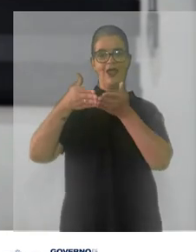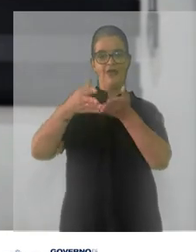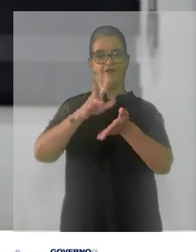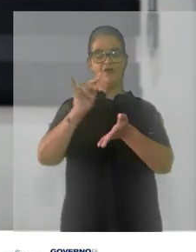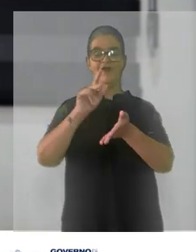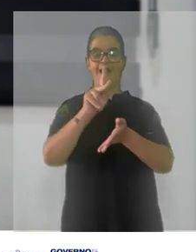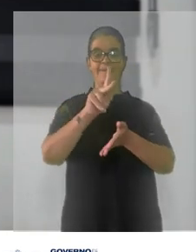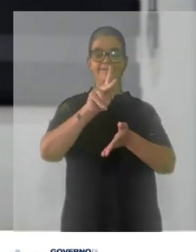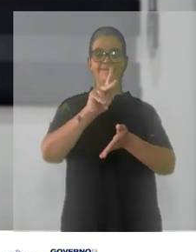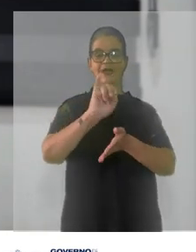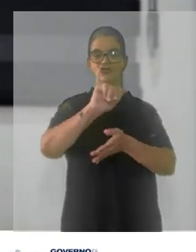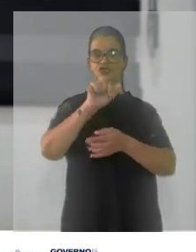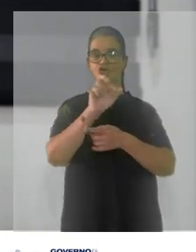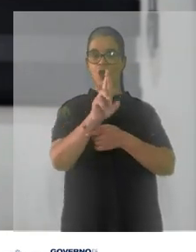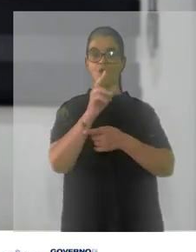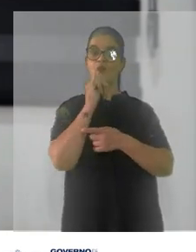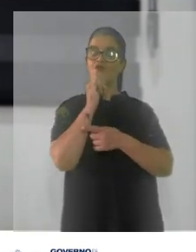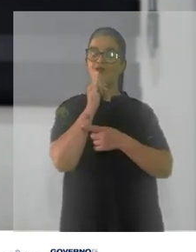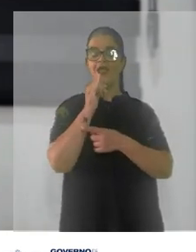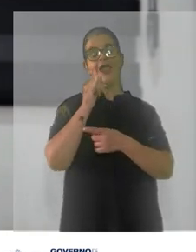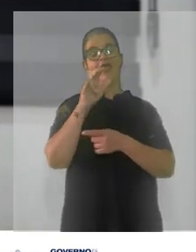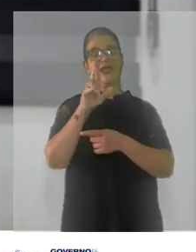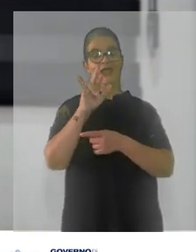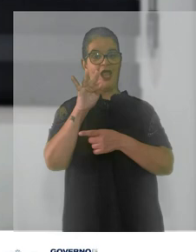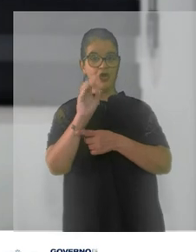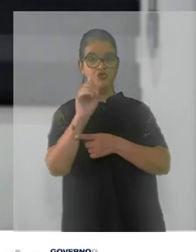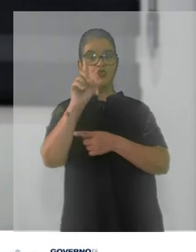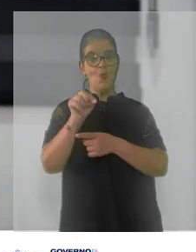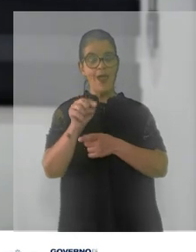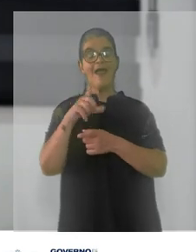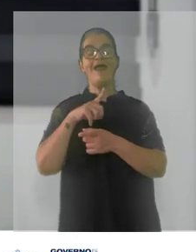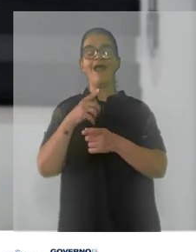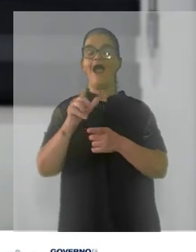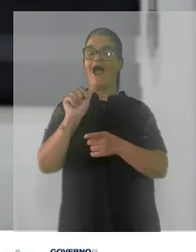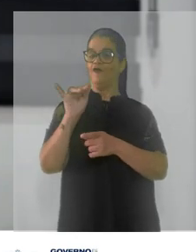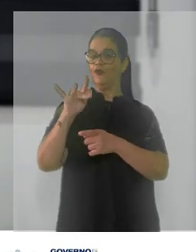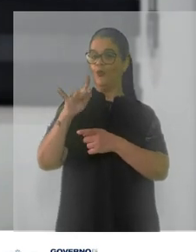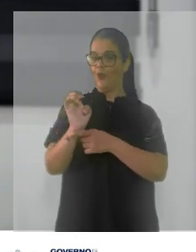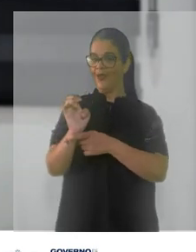seja, o Riacho do Navio é um afluente do Rio Pajeú que tem